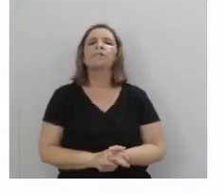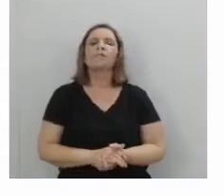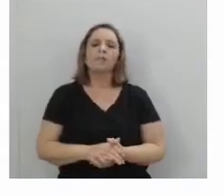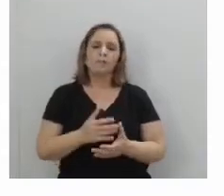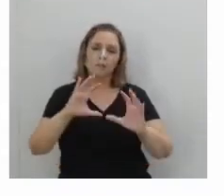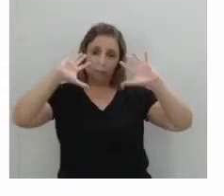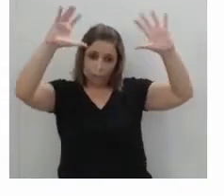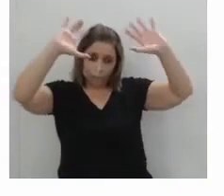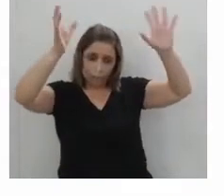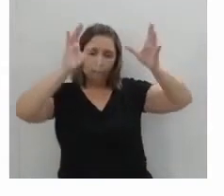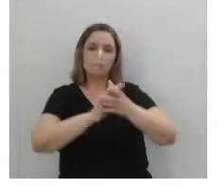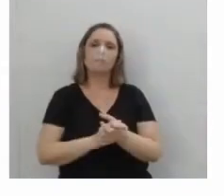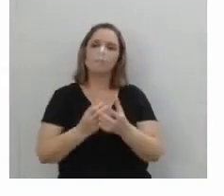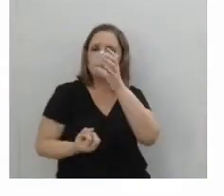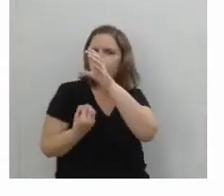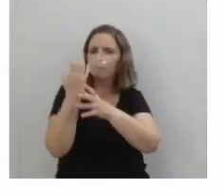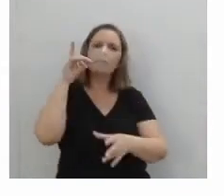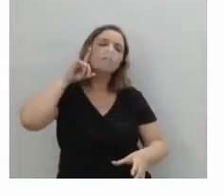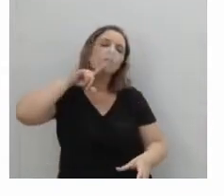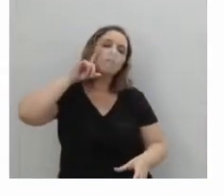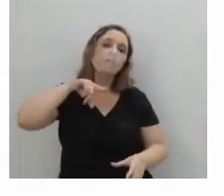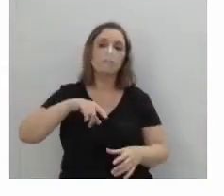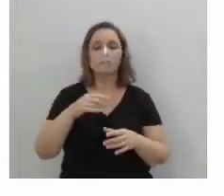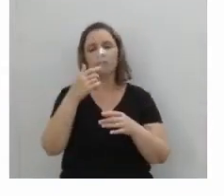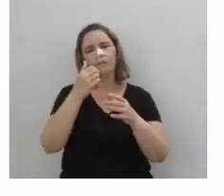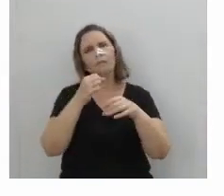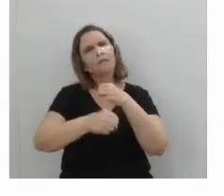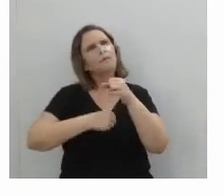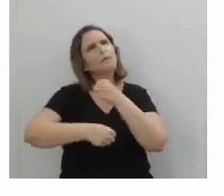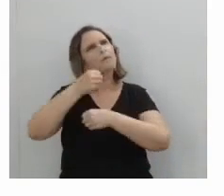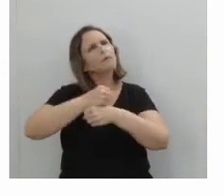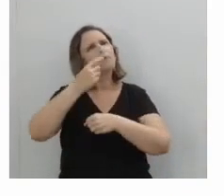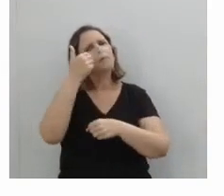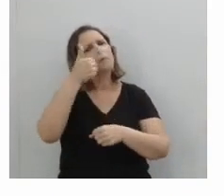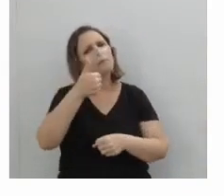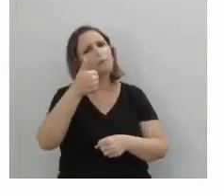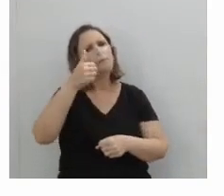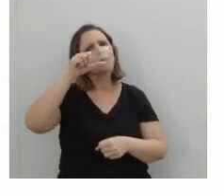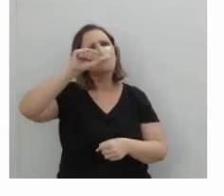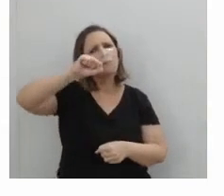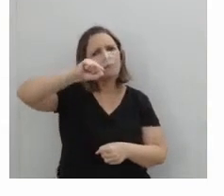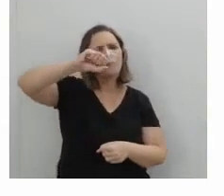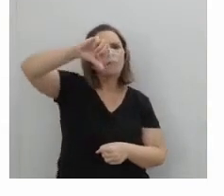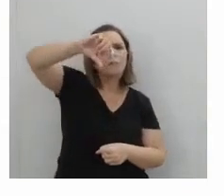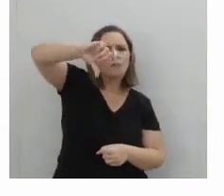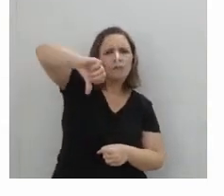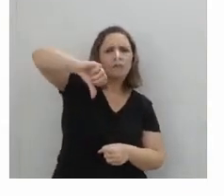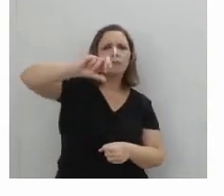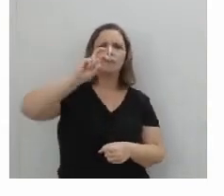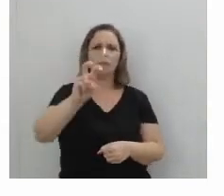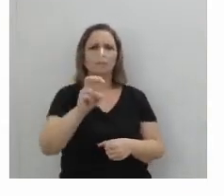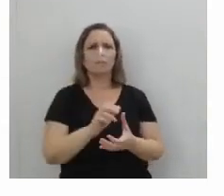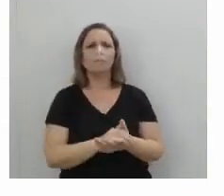O voleibol ou vôlei surgiu nos Estados Unidos no ano de 1895. O objetivo de Morgan era criar